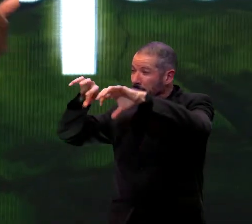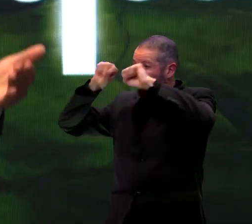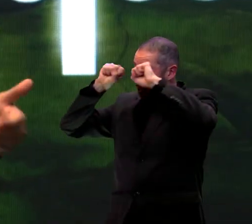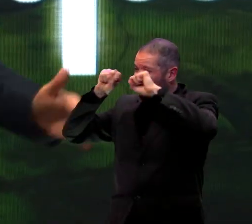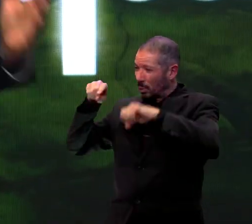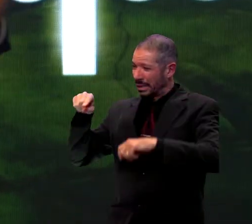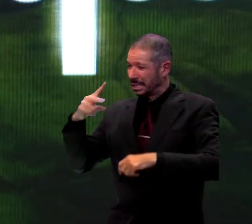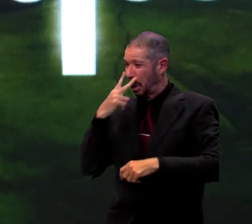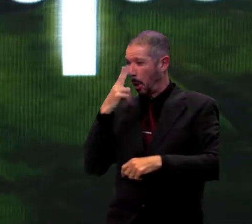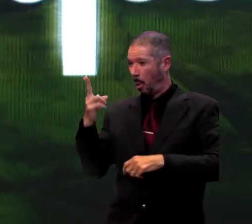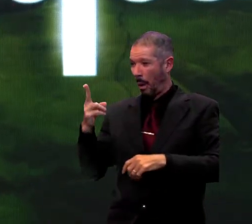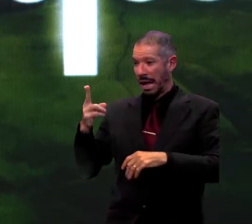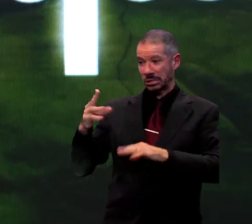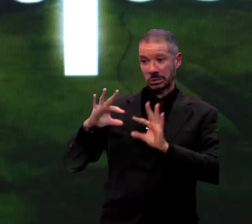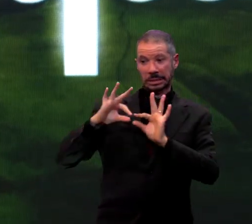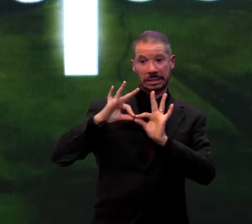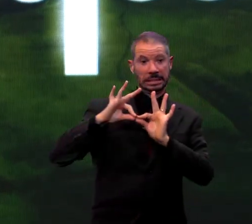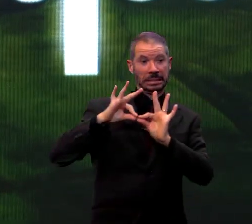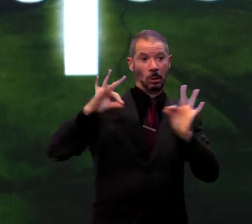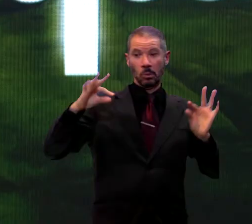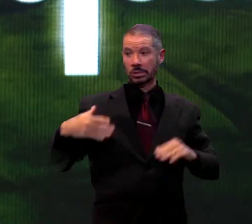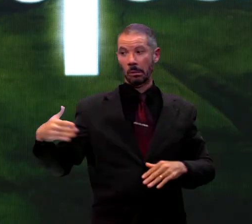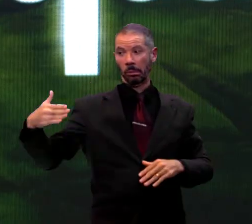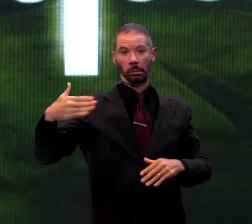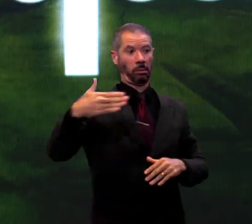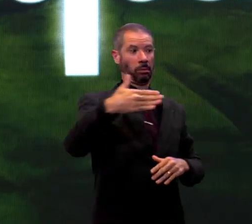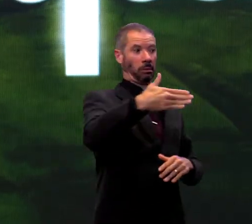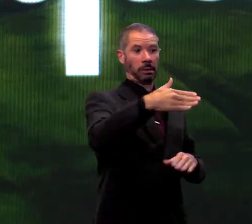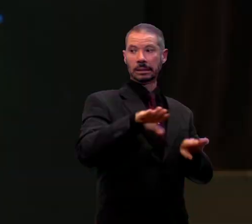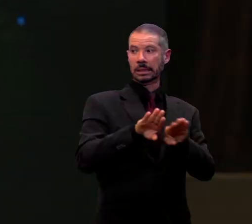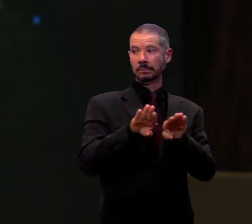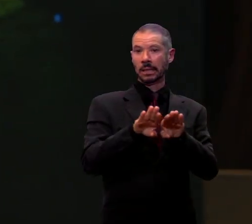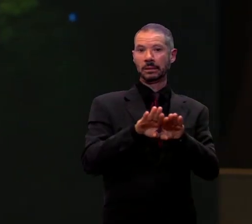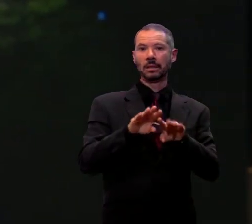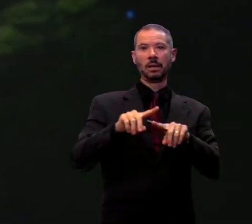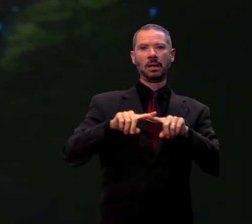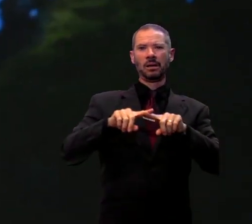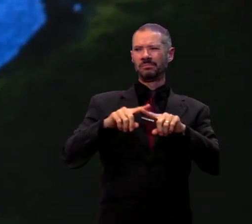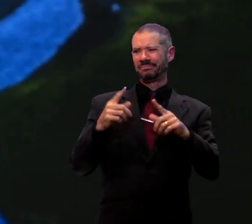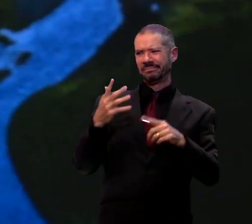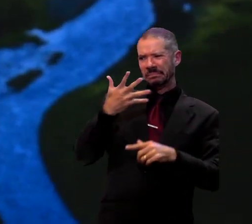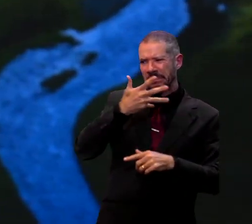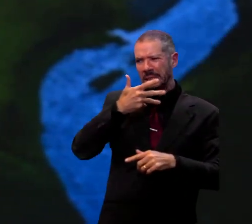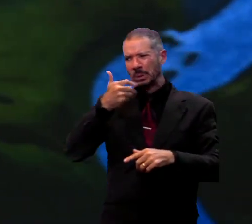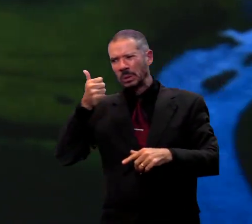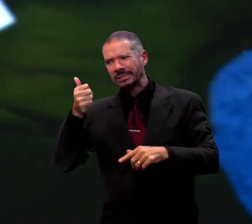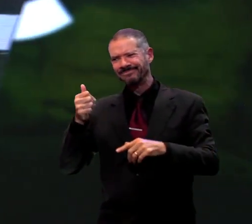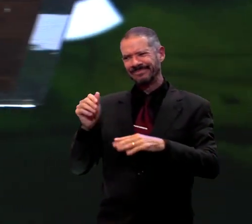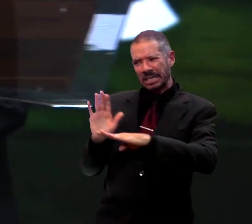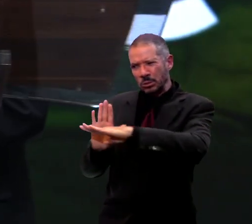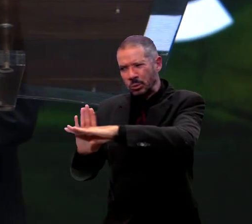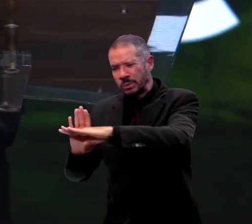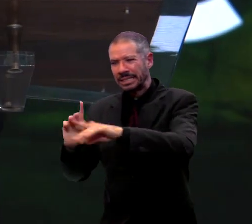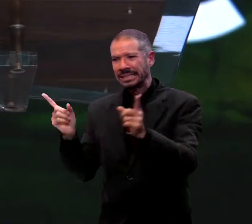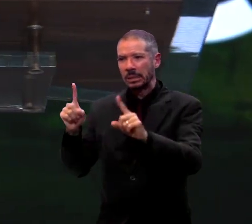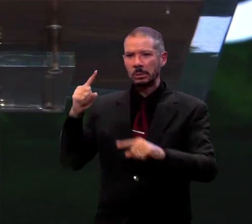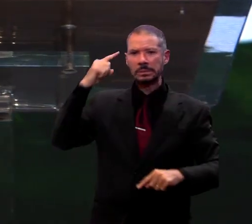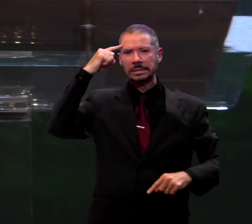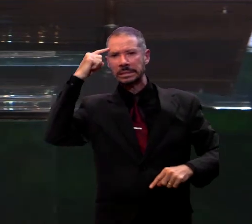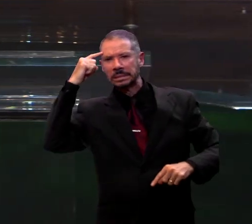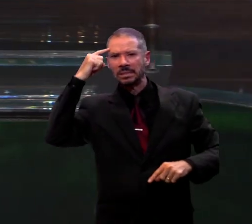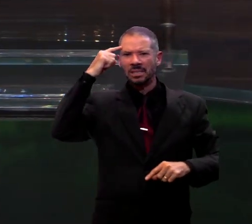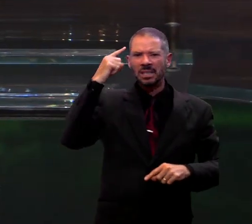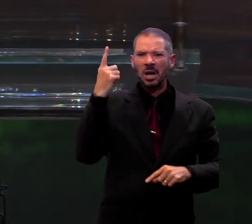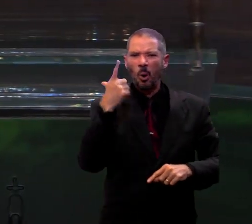acho que eu vou passar de longe. As condições não são as melhores. Eu tenho outras